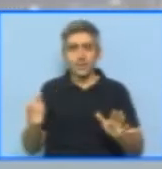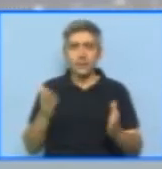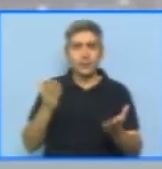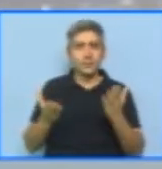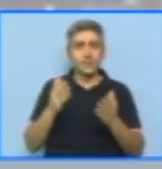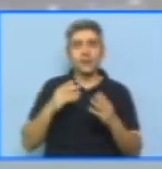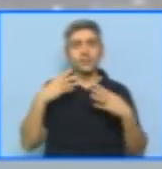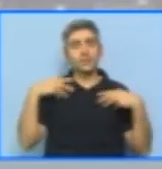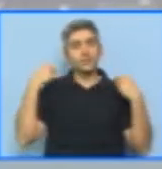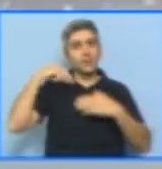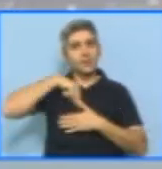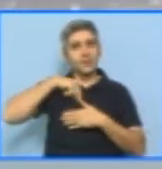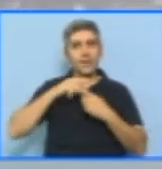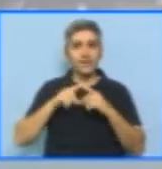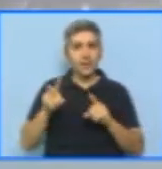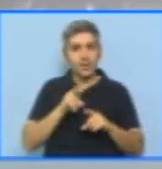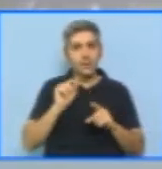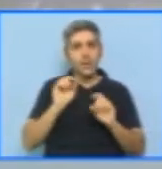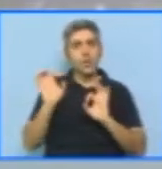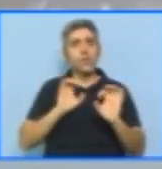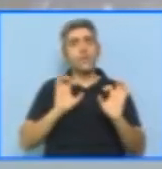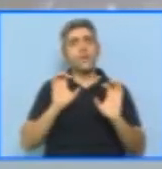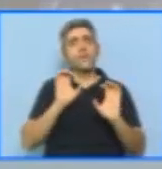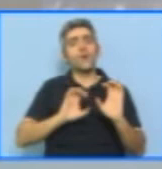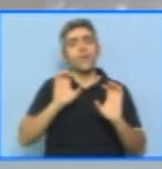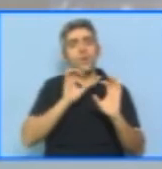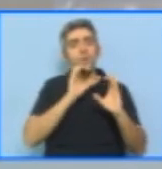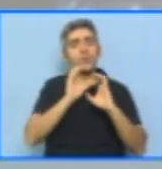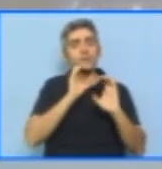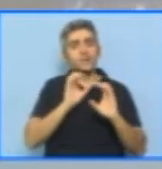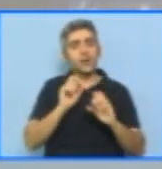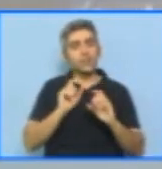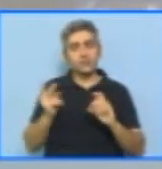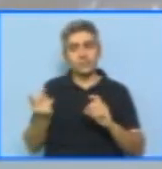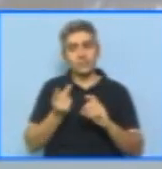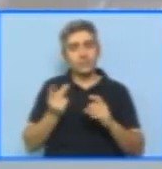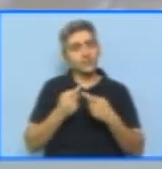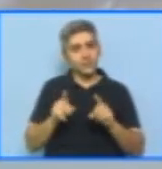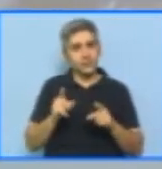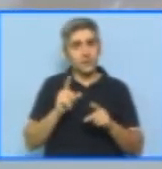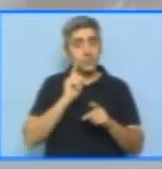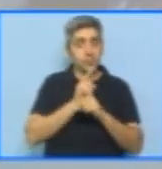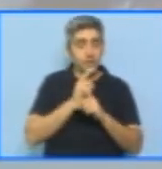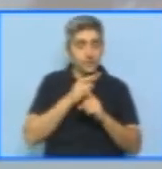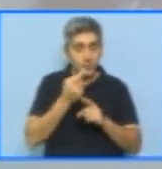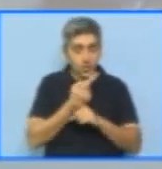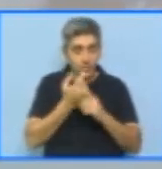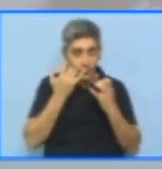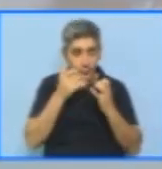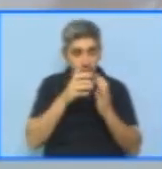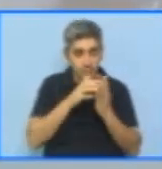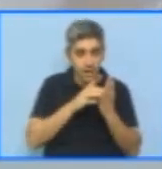espiritual, seguramente, mas estão menos preparados do ponto de vista da comunicação. Isso faz com que, perante os mesmos factos e as mesmas histórias, cimentando o meu